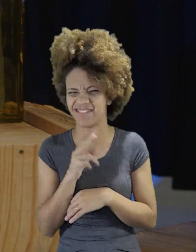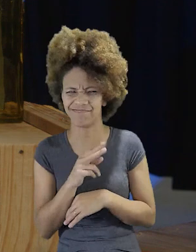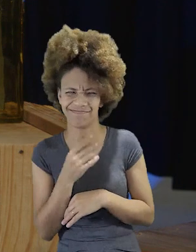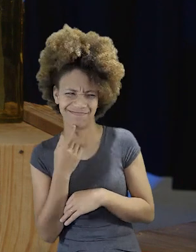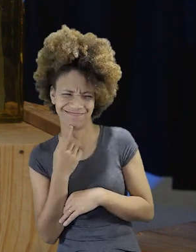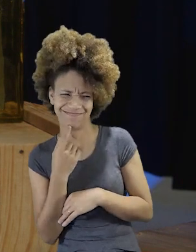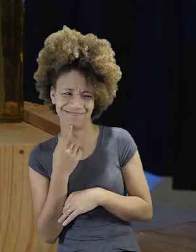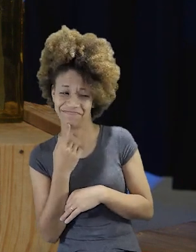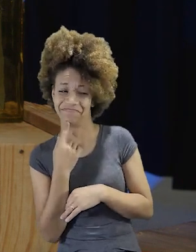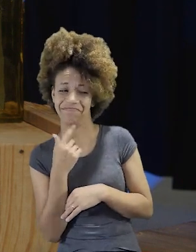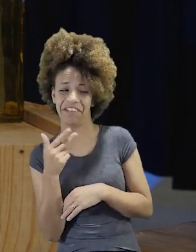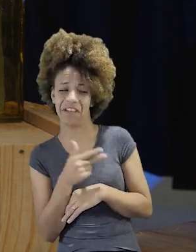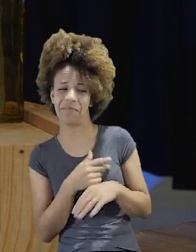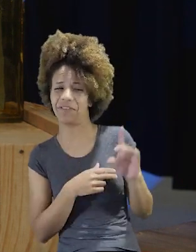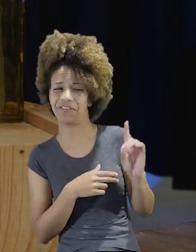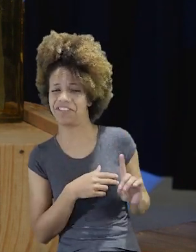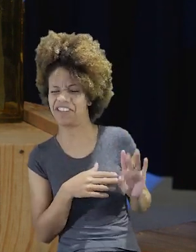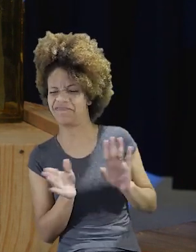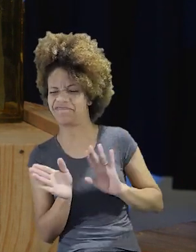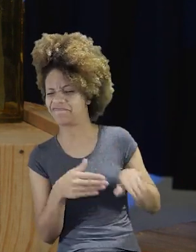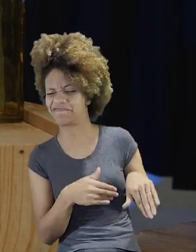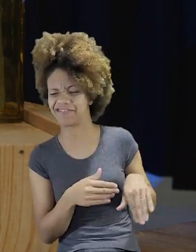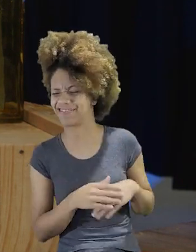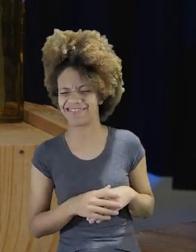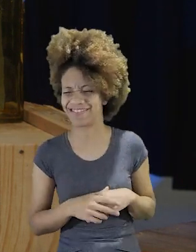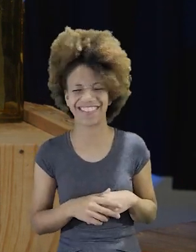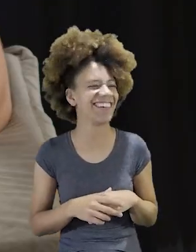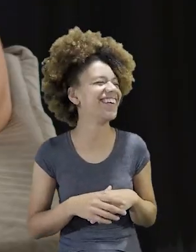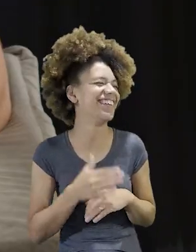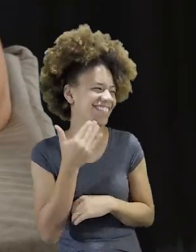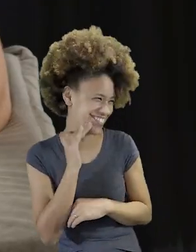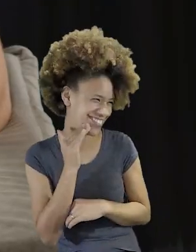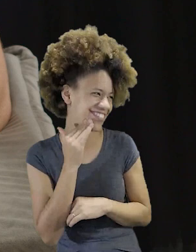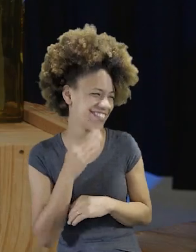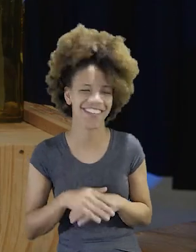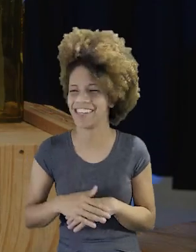você vê que o cara tipo já tá no bagulho que você fala mesmo você é um rapper de direito tá ligado